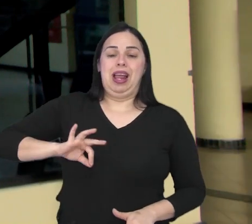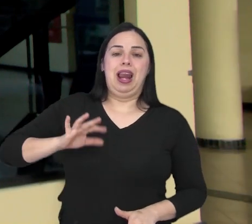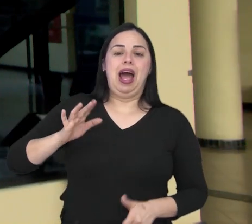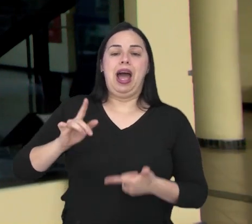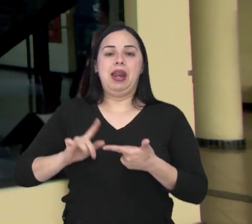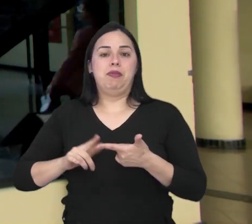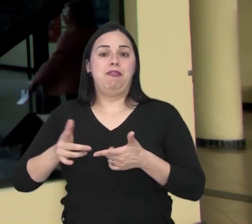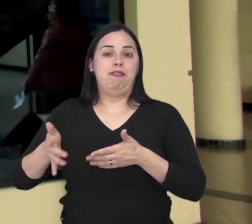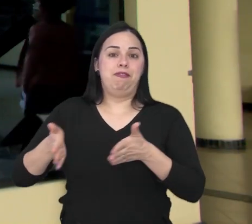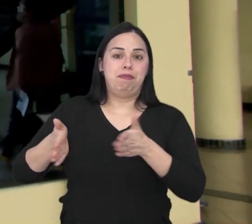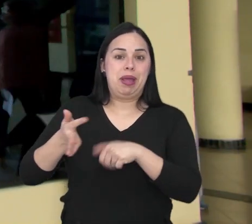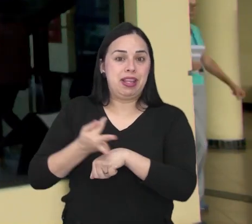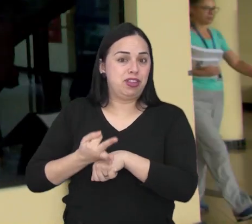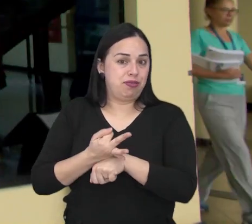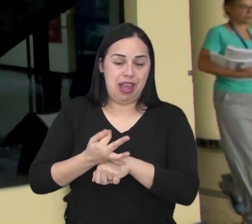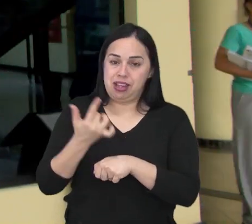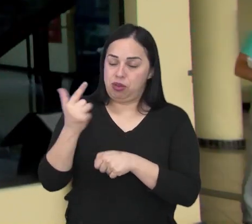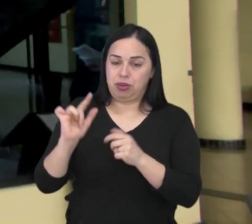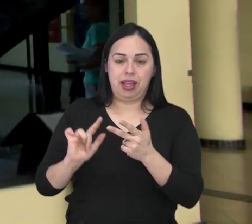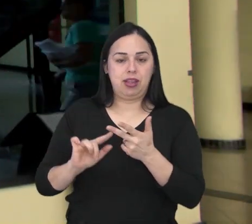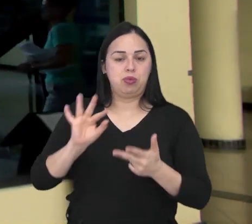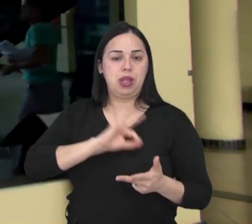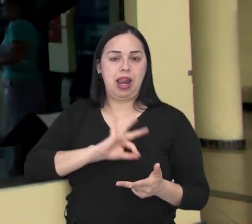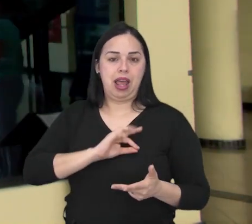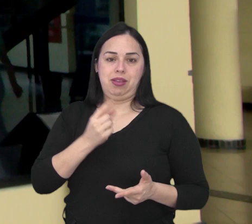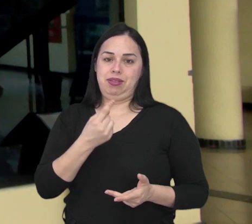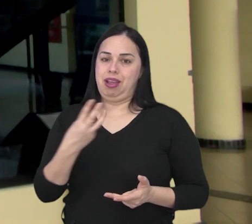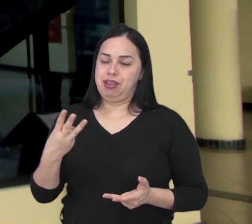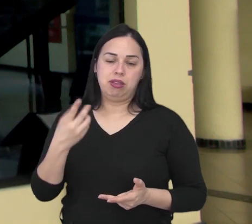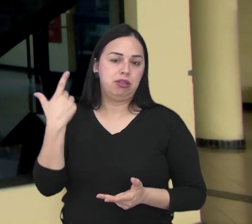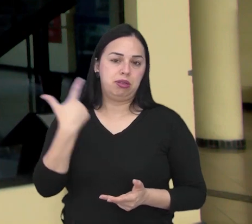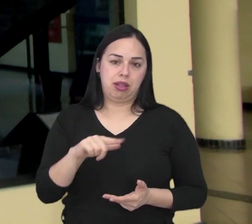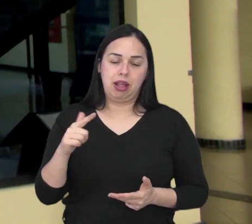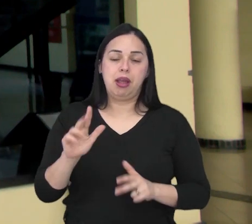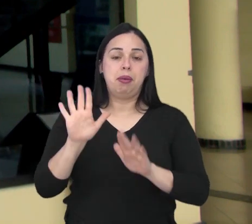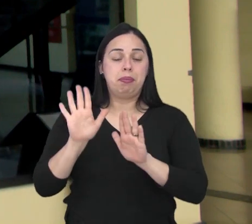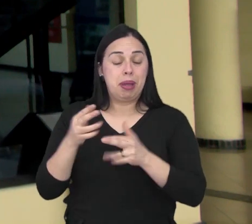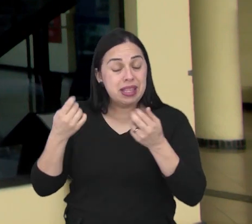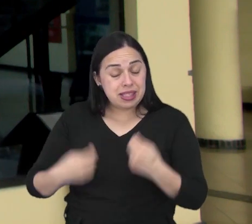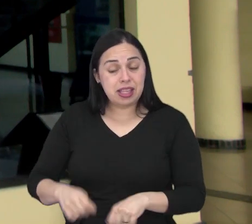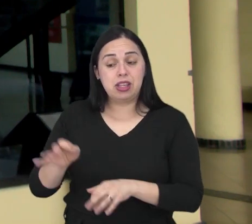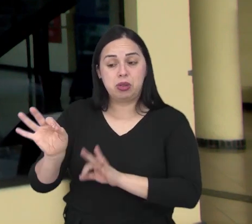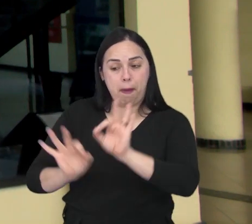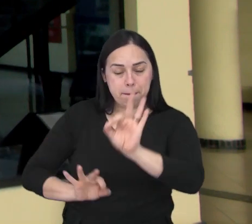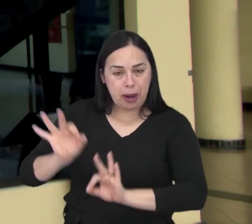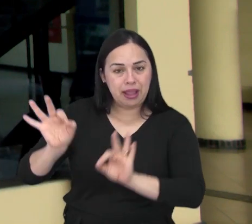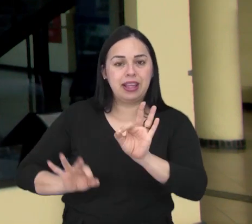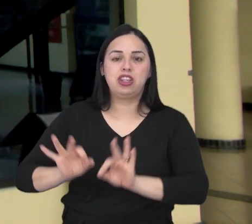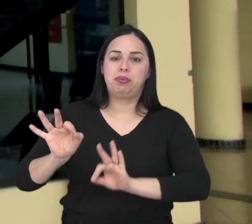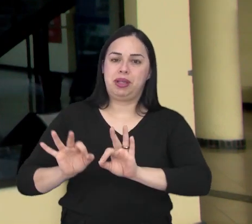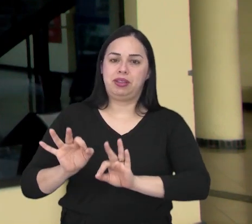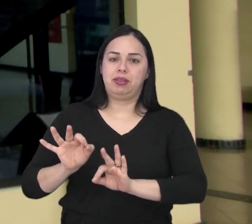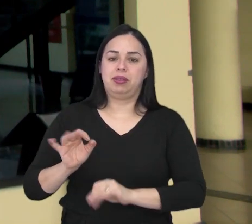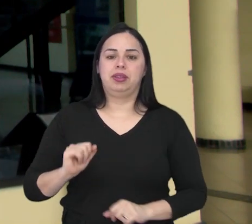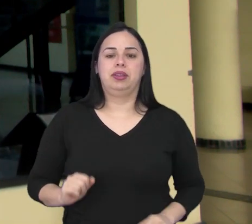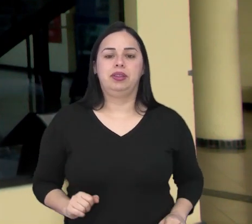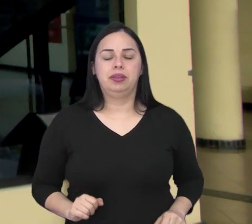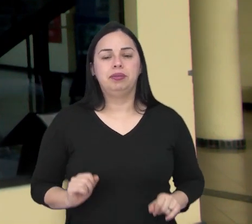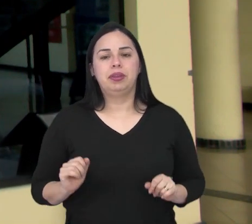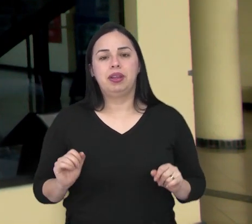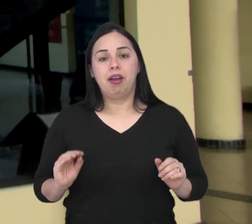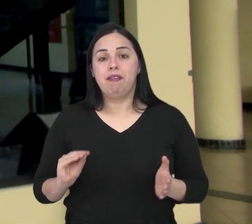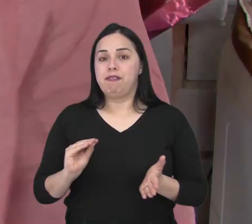ganho mensal, você não tem férias, você não tem um 13º salário. Então isso exige um planejamento maior de quem